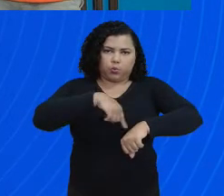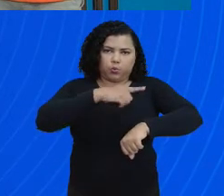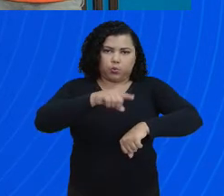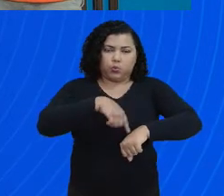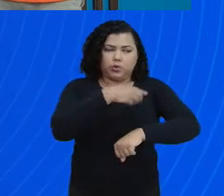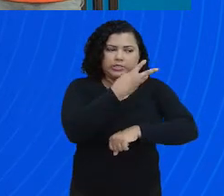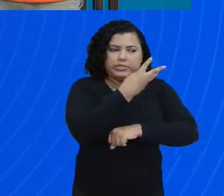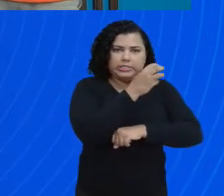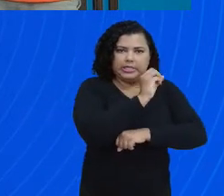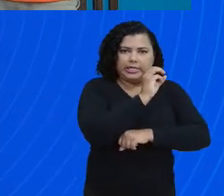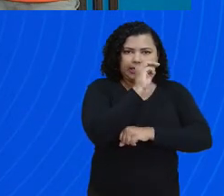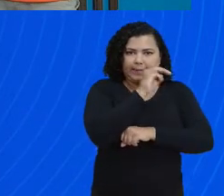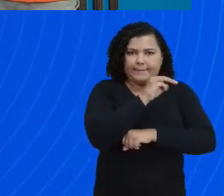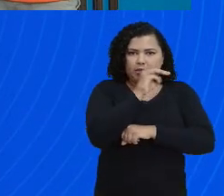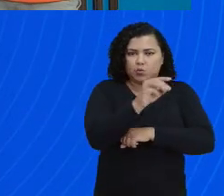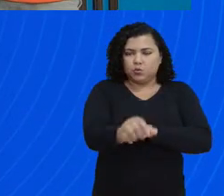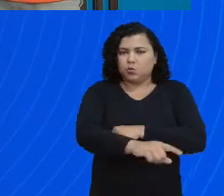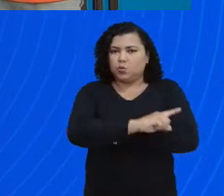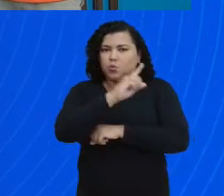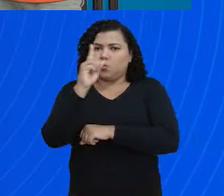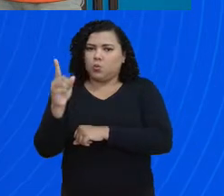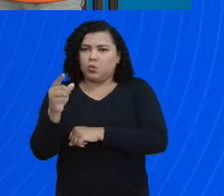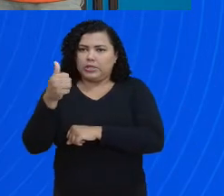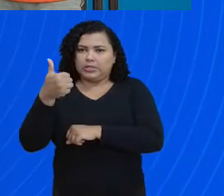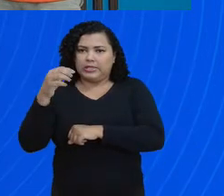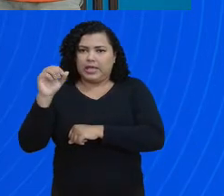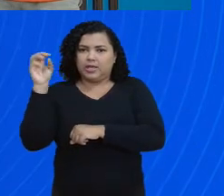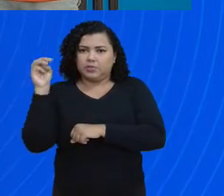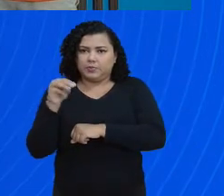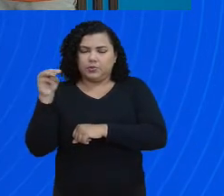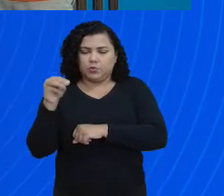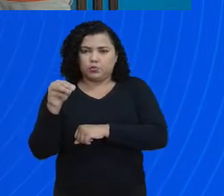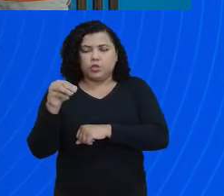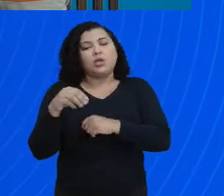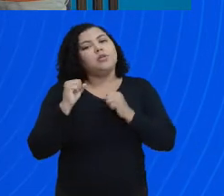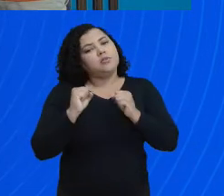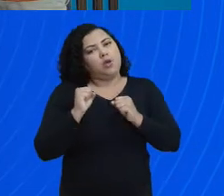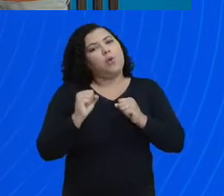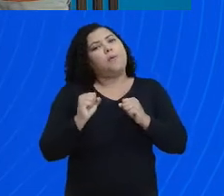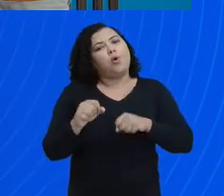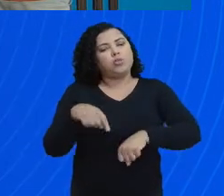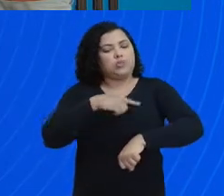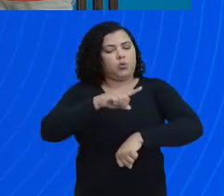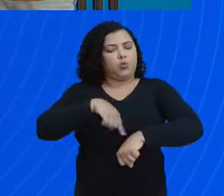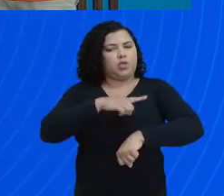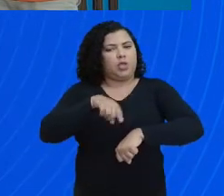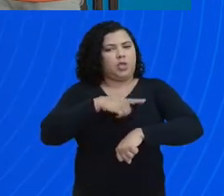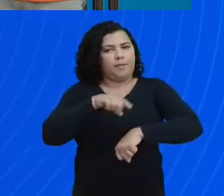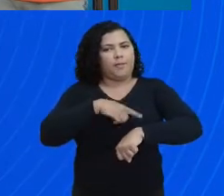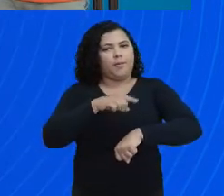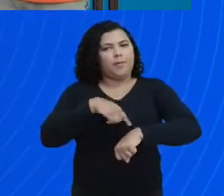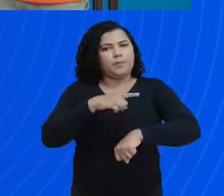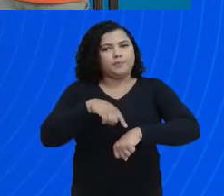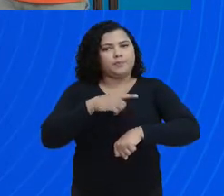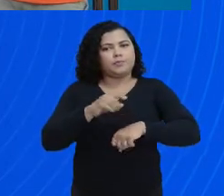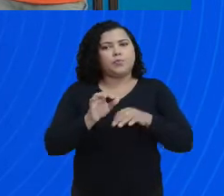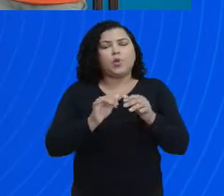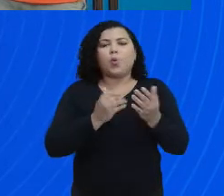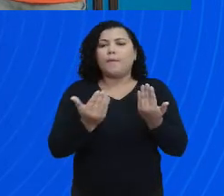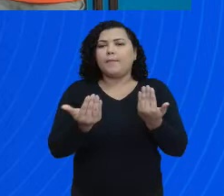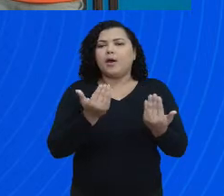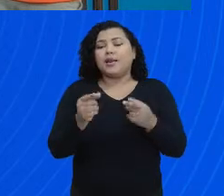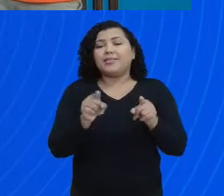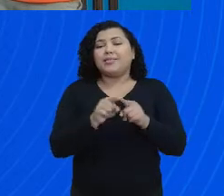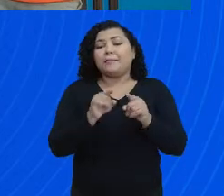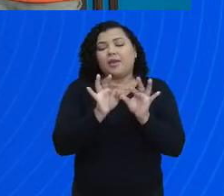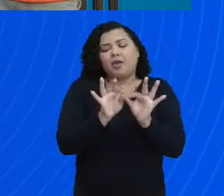minutos para o garoto caminhando, 10 minutos para o garoto correndo, então eu posso medir o tempo dessa situação. Eu posso medir também